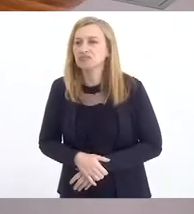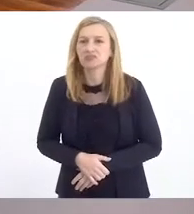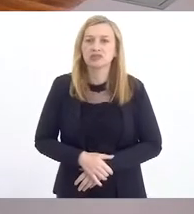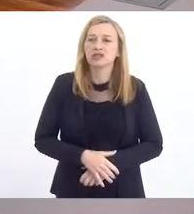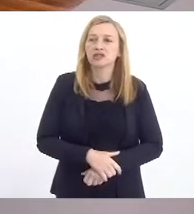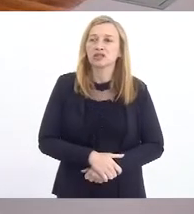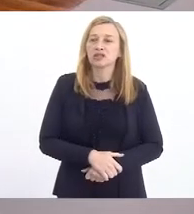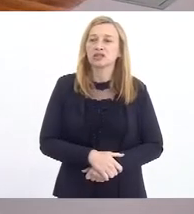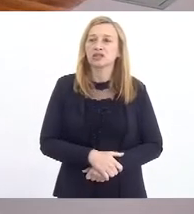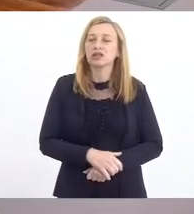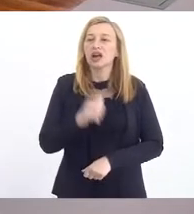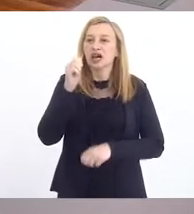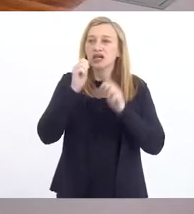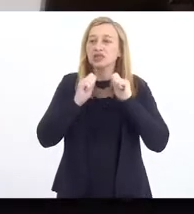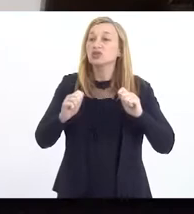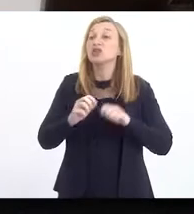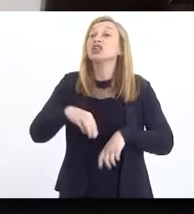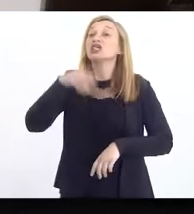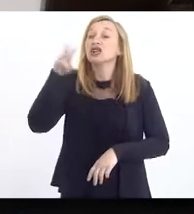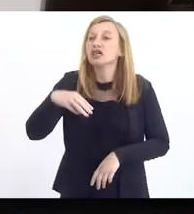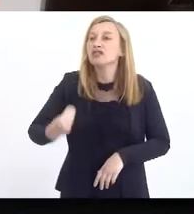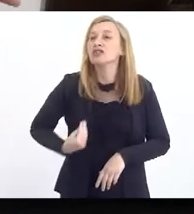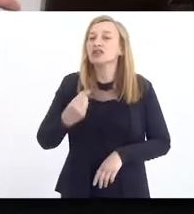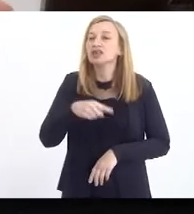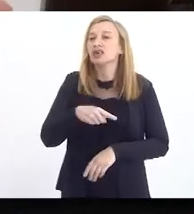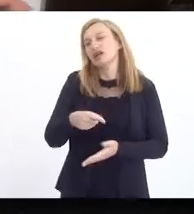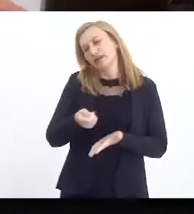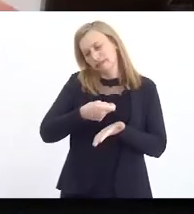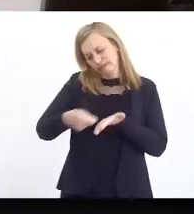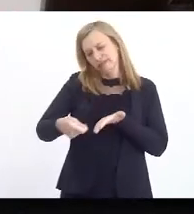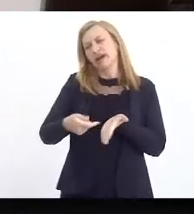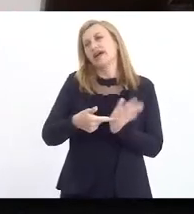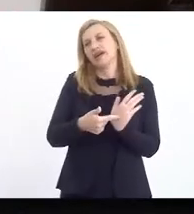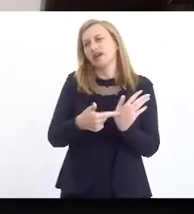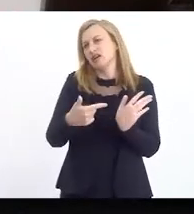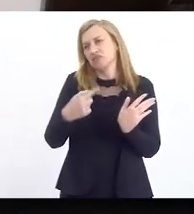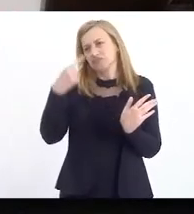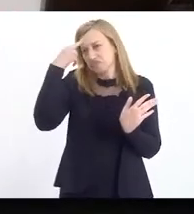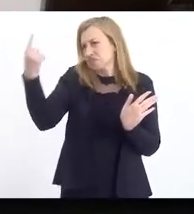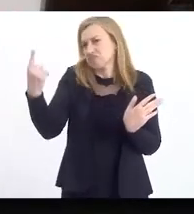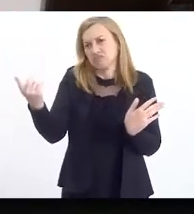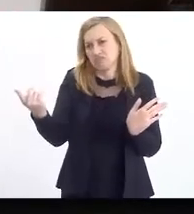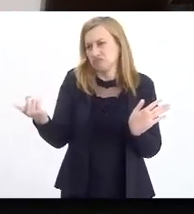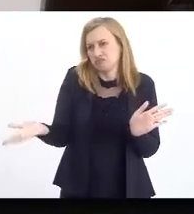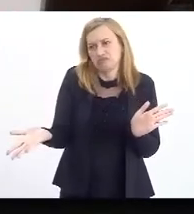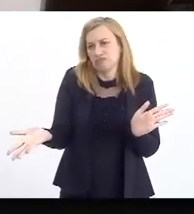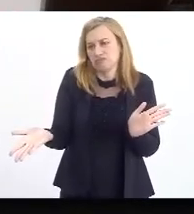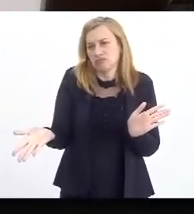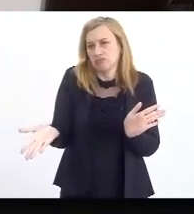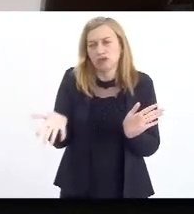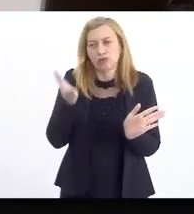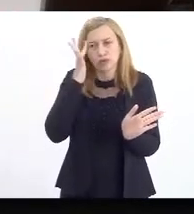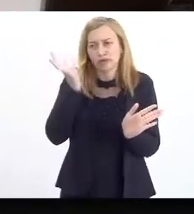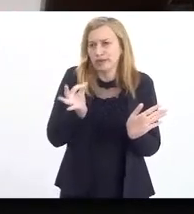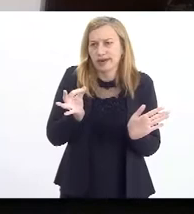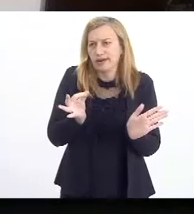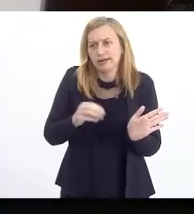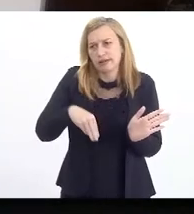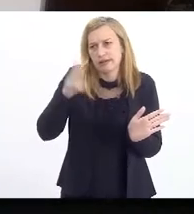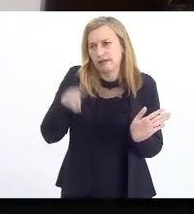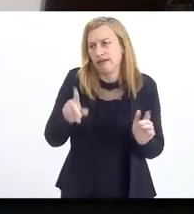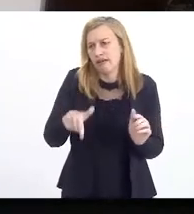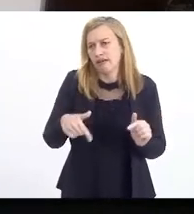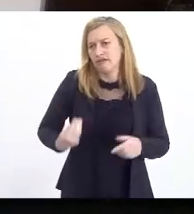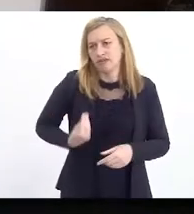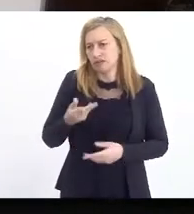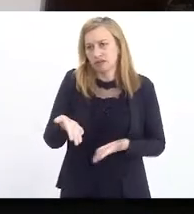Ou a assessoria, quem está presente? Então, me marca aqui, ó, senão eu não adivinho. Vocês não marcaram quem está presente?